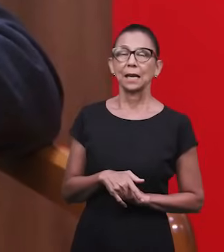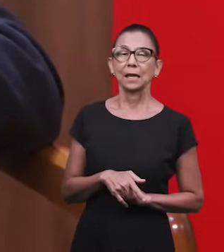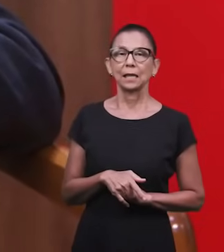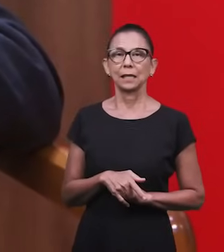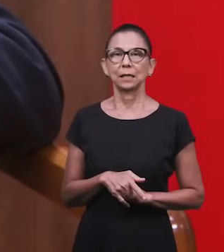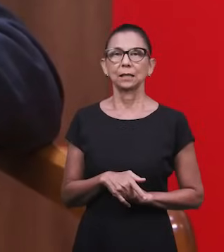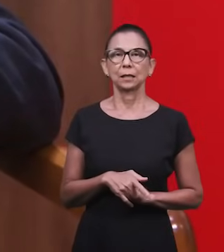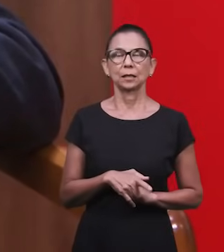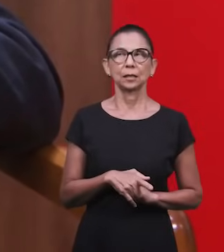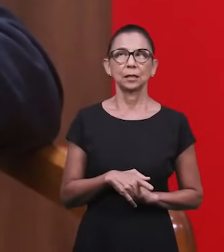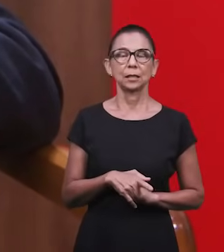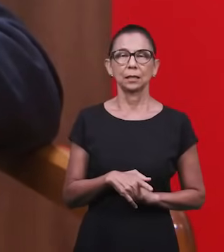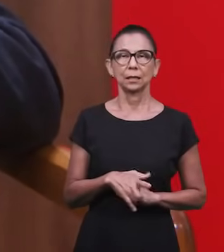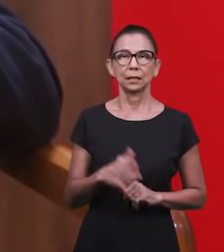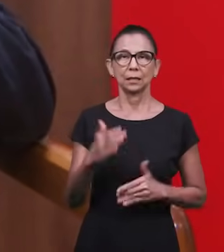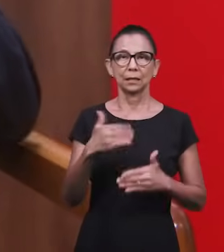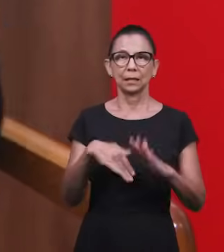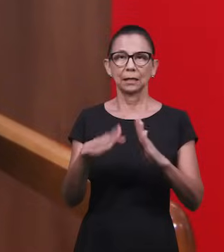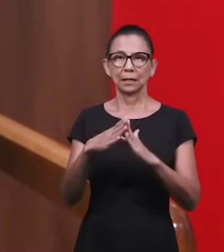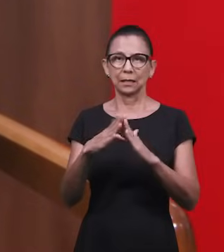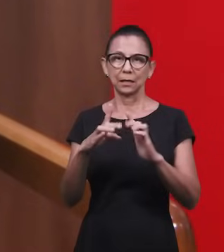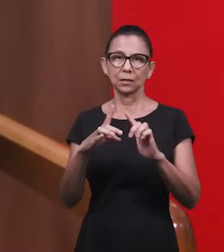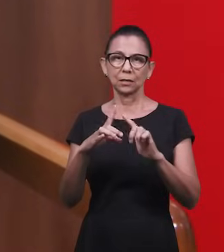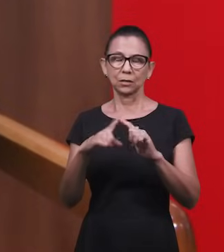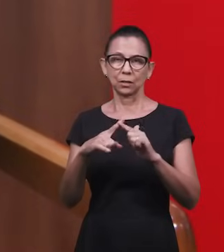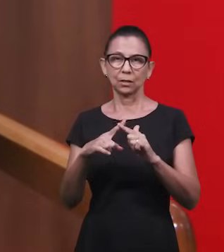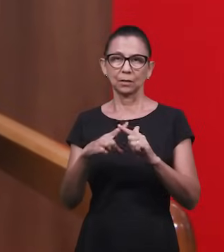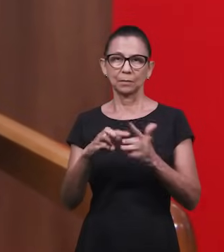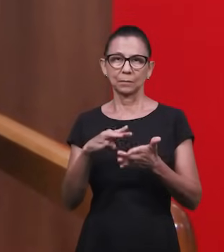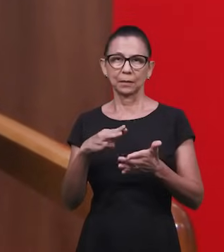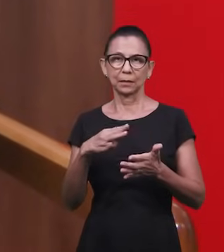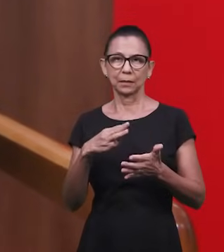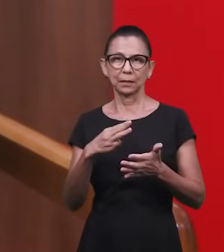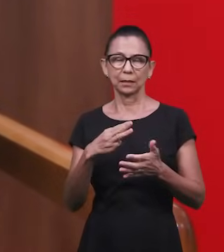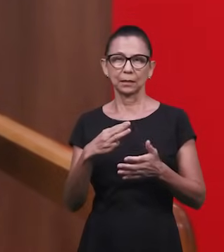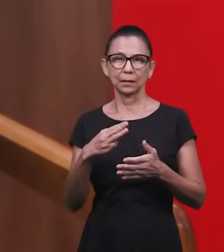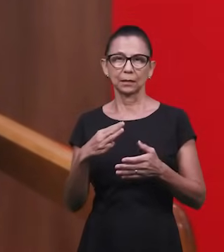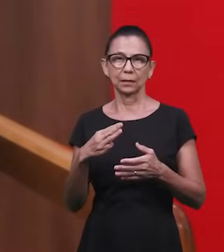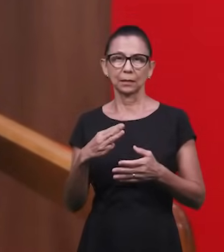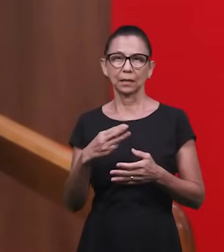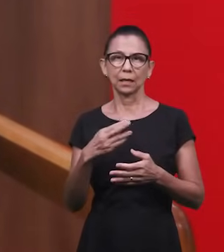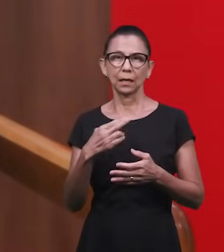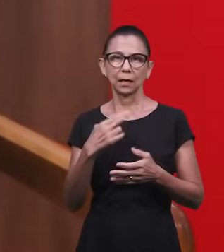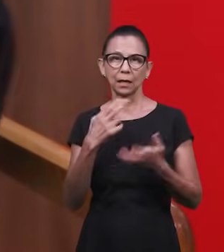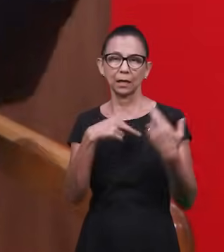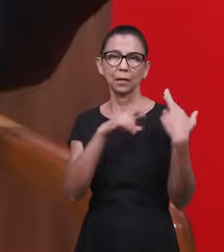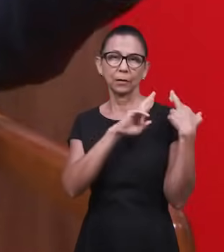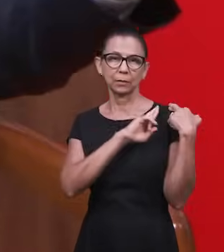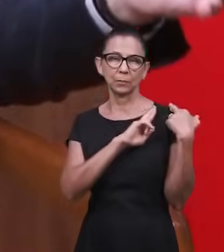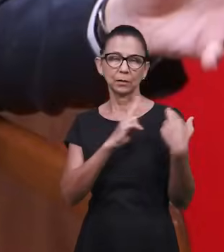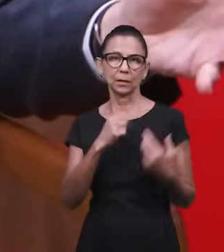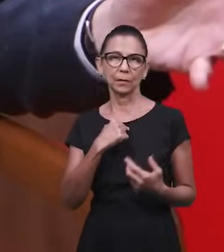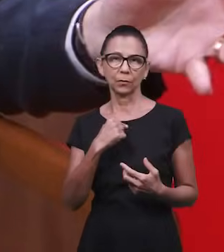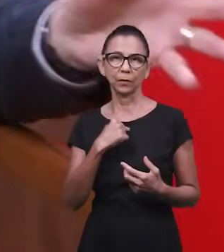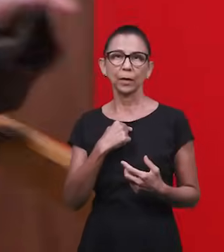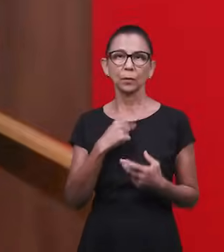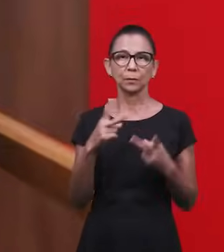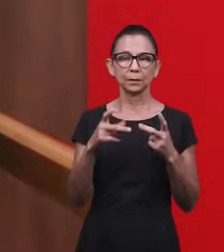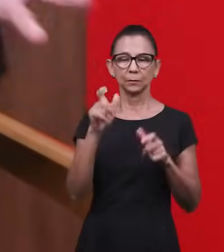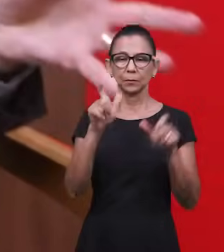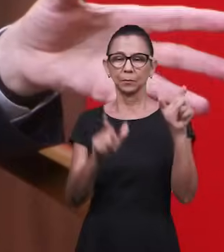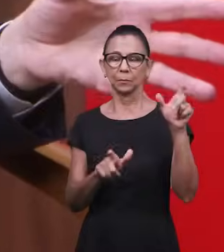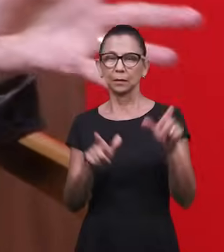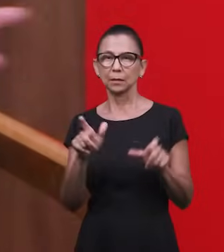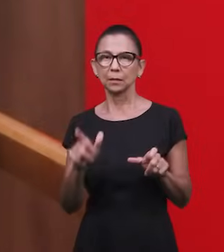pastor, foi que as pessoas, algumas disseram assim, como é tudo organizado, como